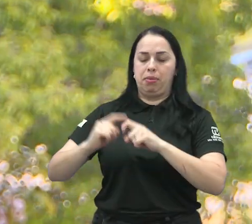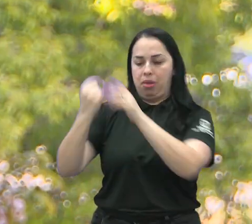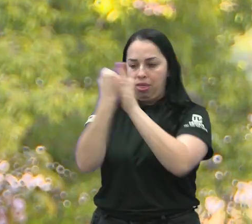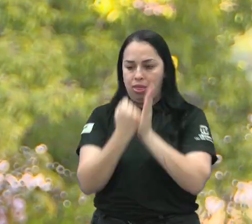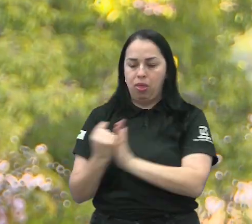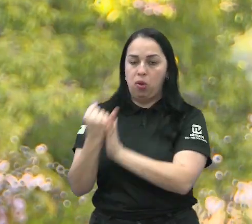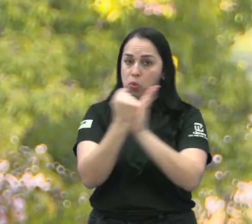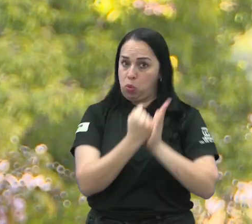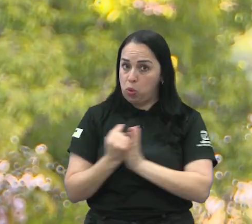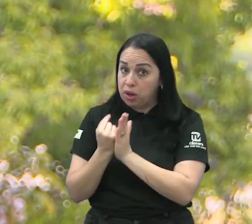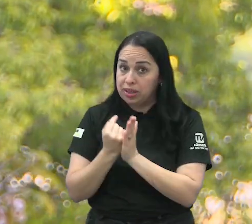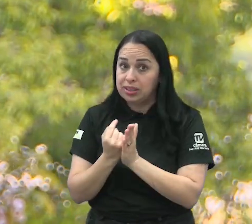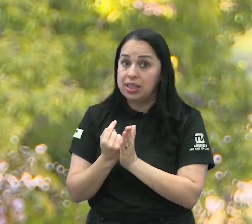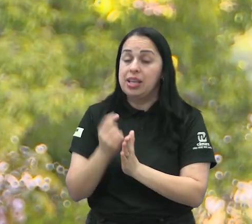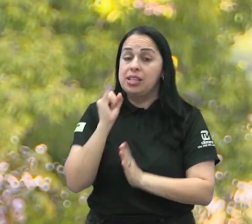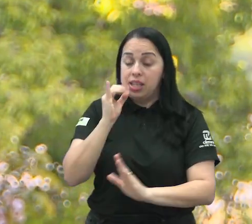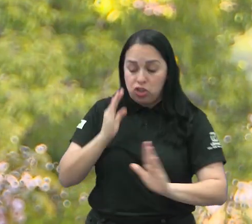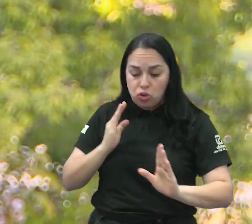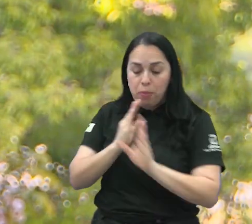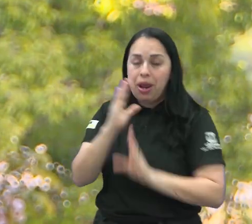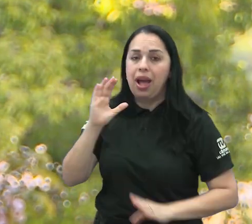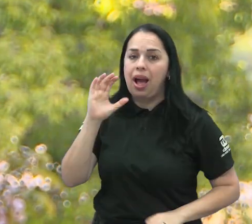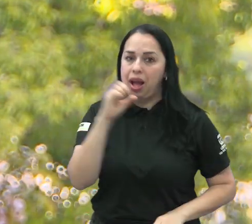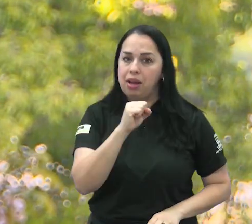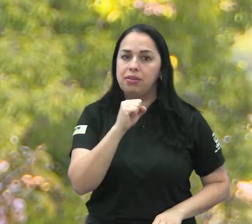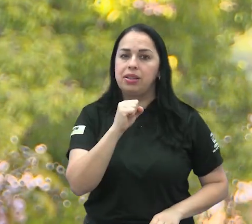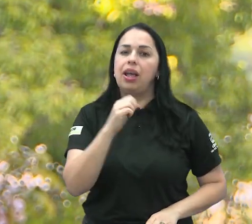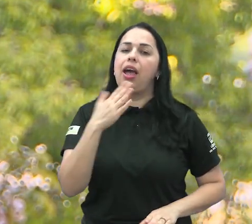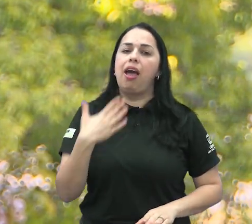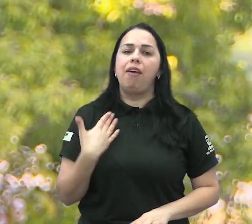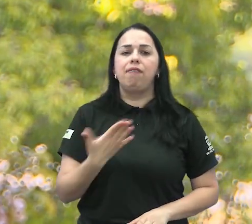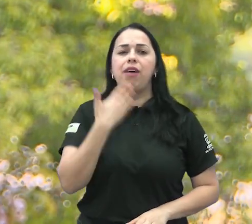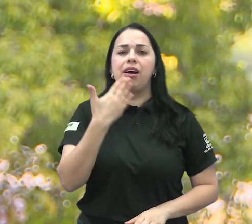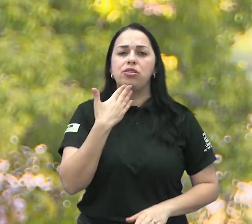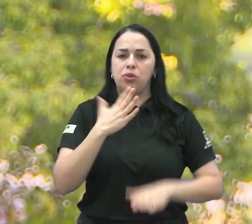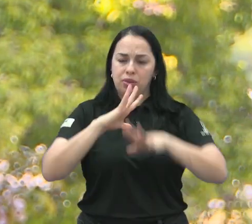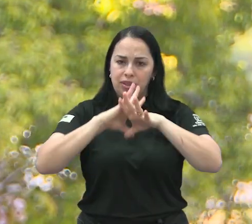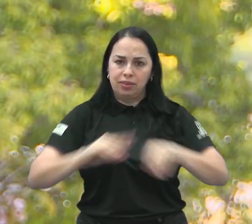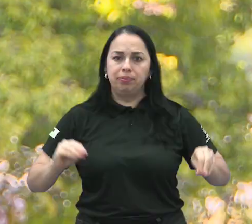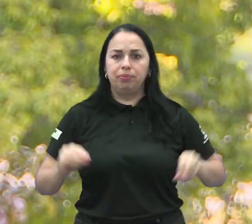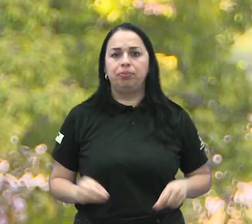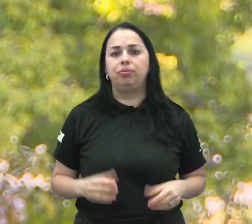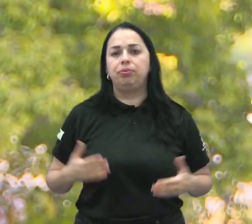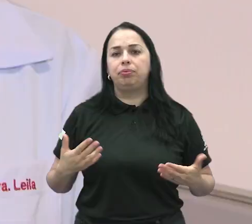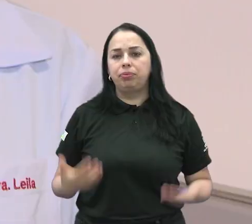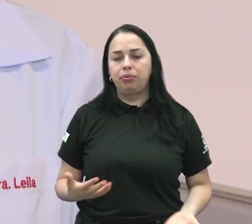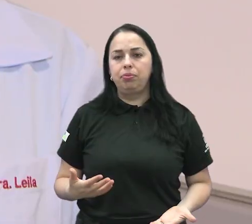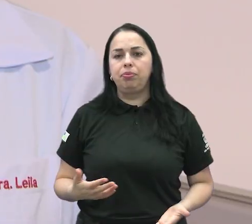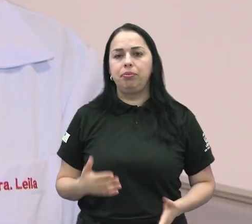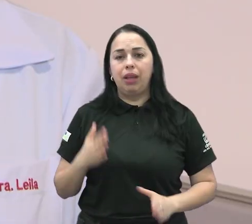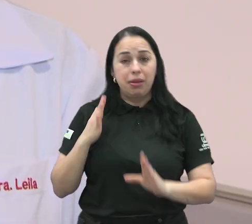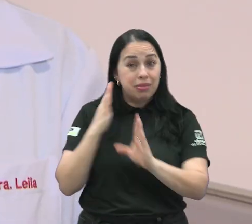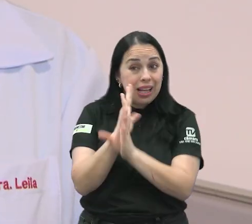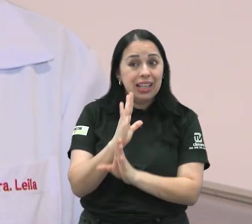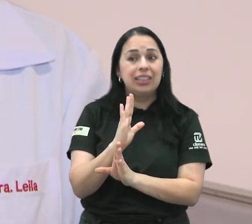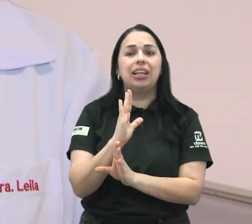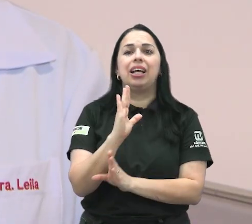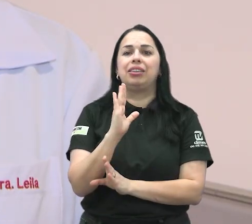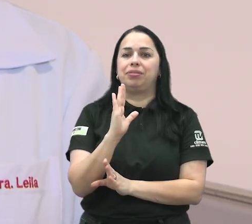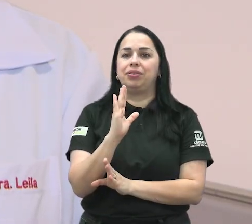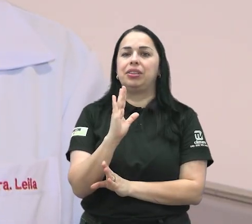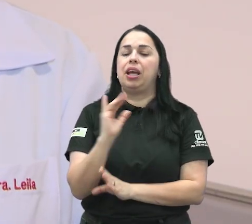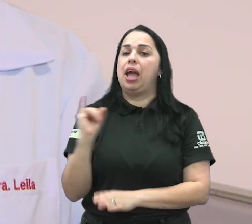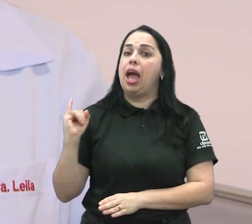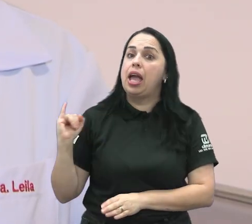busquem apoio médico para fazer exames preventivos. Quanto antes for diagnosticado, mais são as chances de cura. Essa questão de